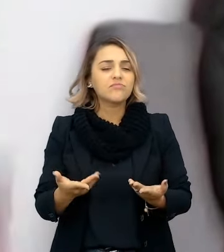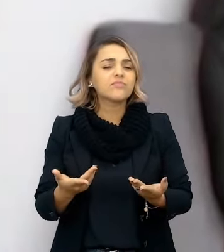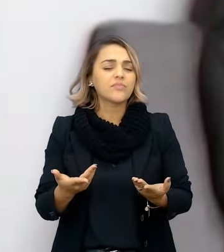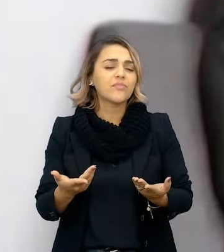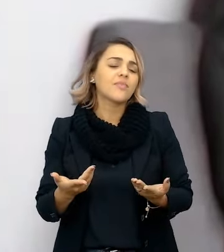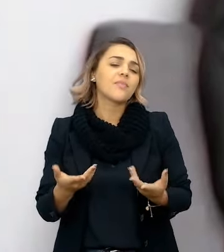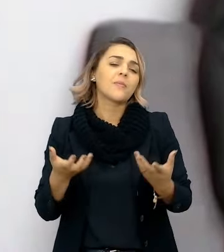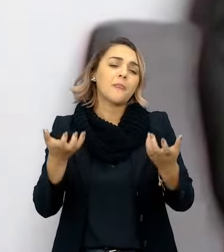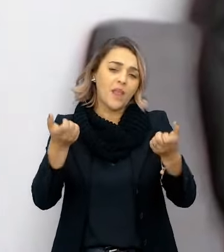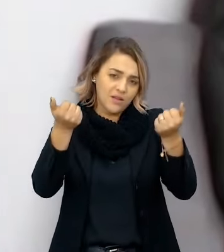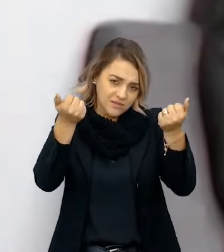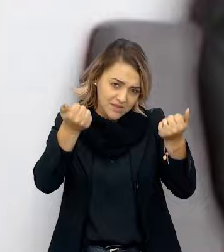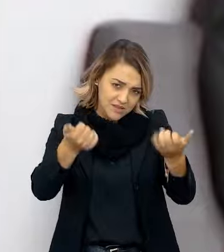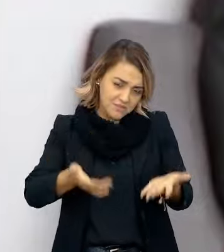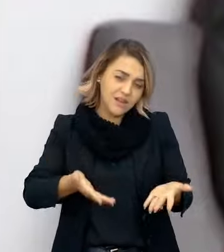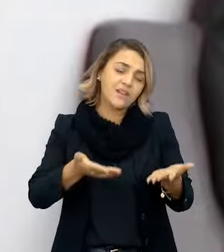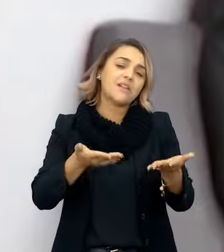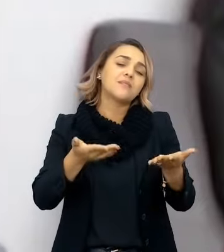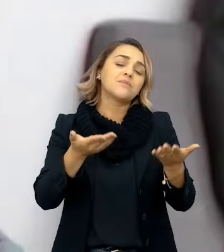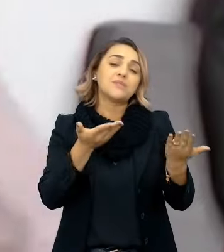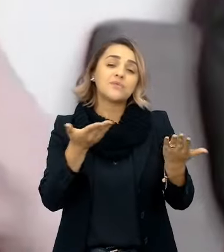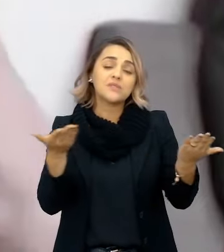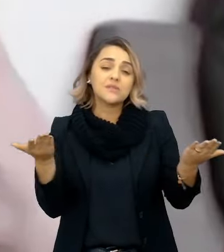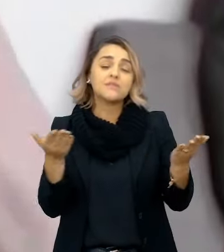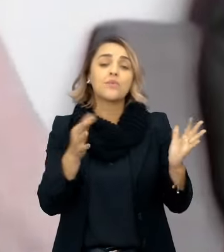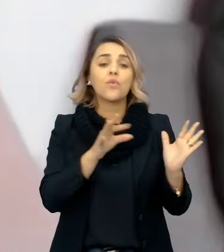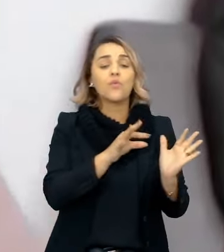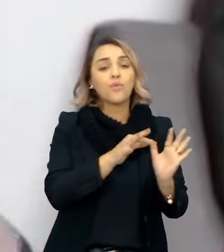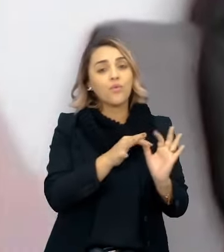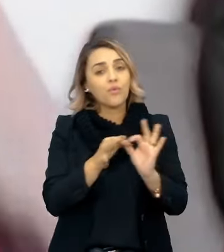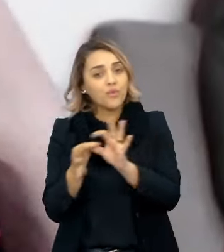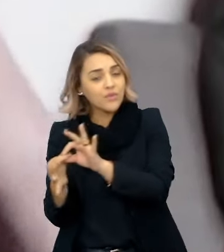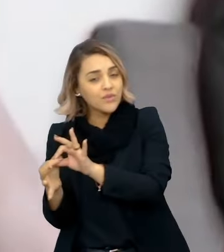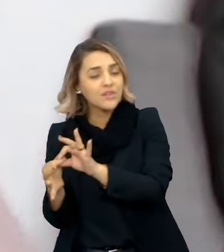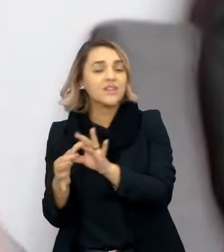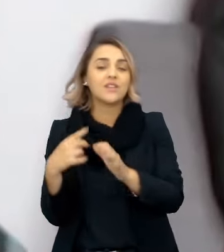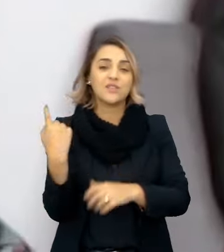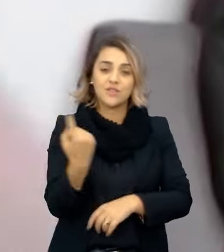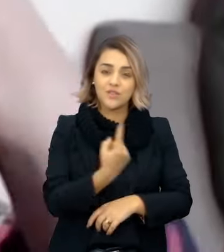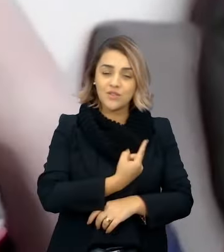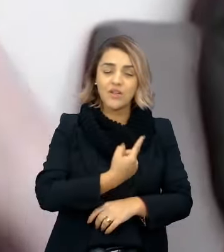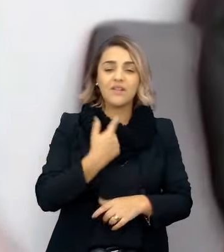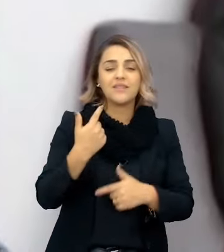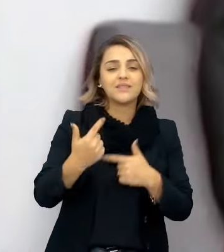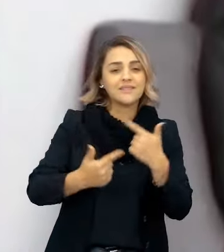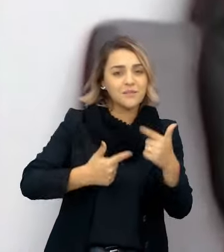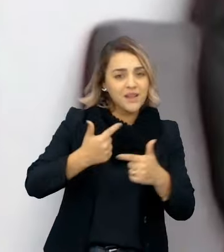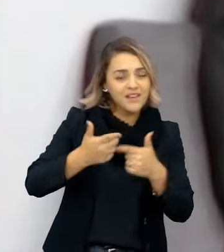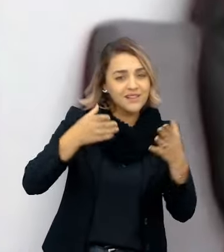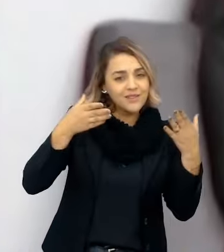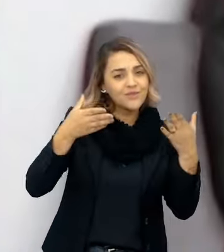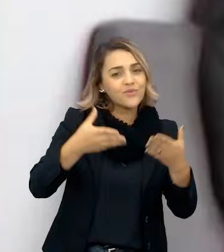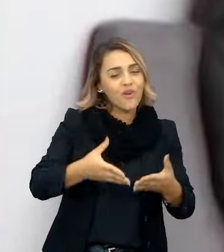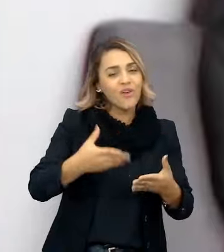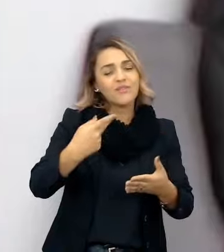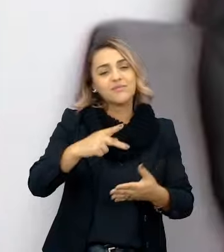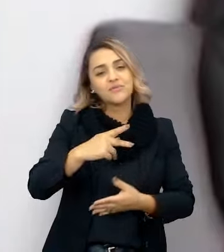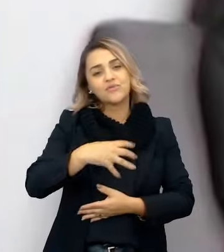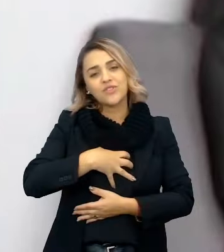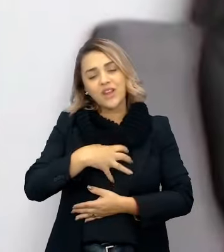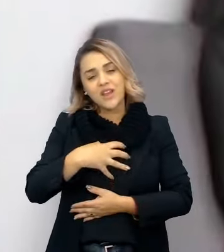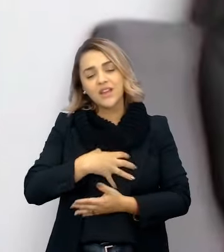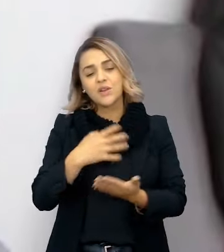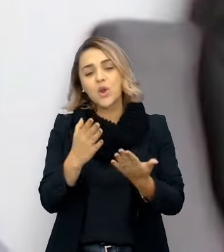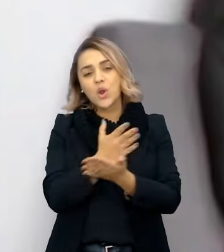no contexto, né? A gente sempre fala, olha, a gente está trabalhando dessa forma, com essa sequência, nessas páginas, né? Que às vezes